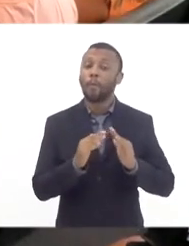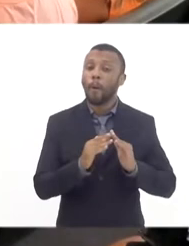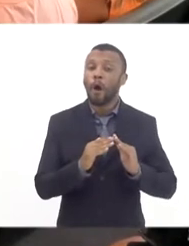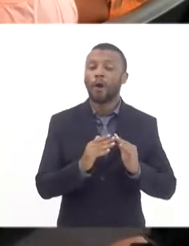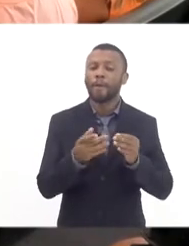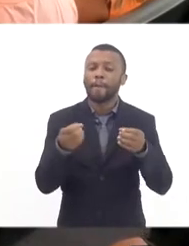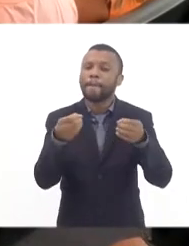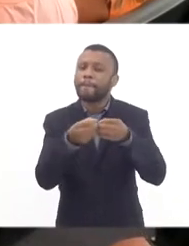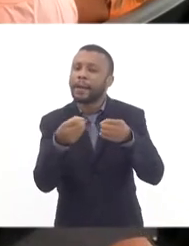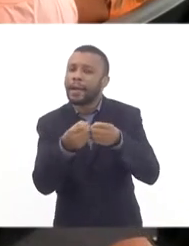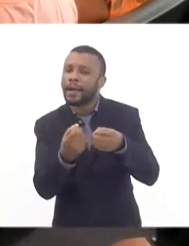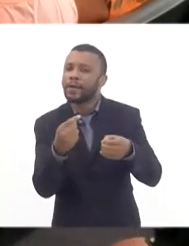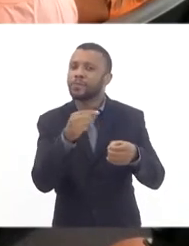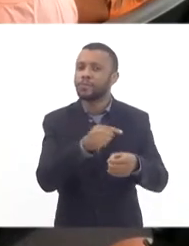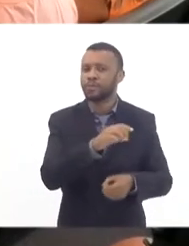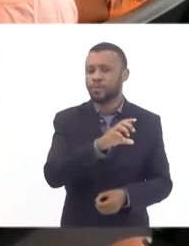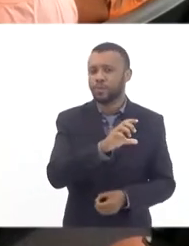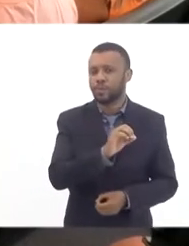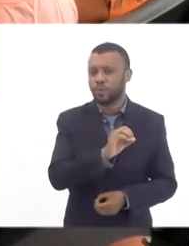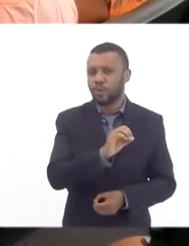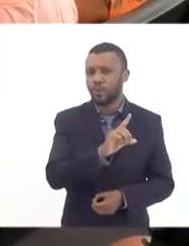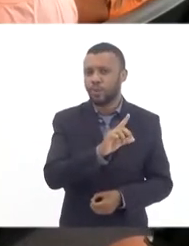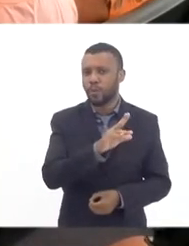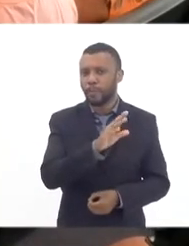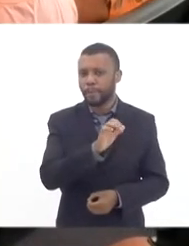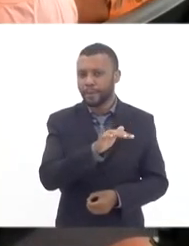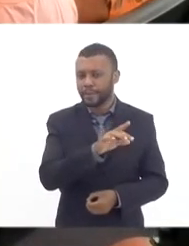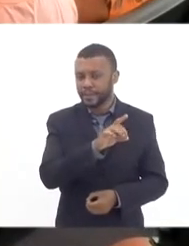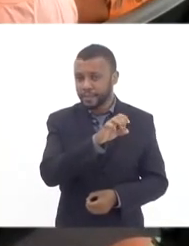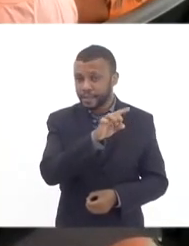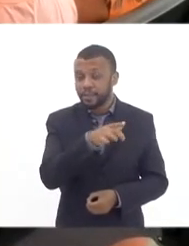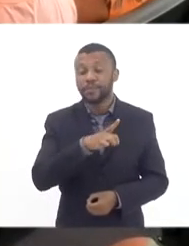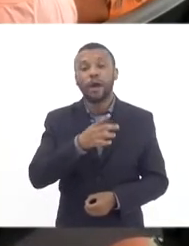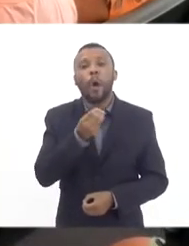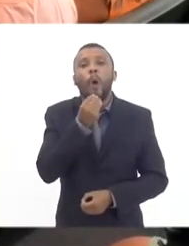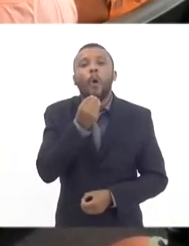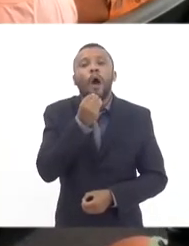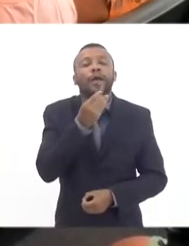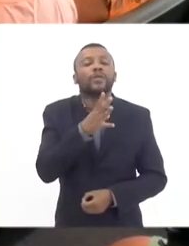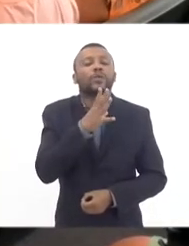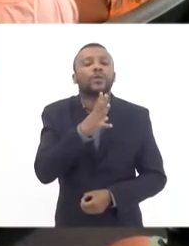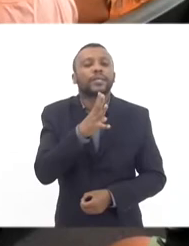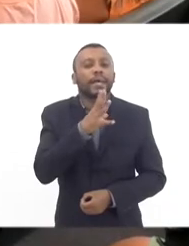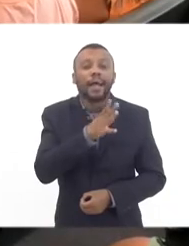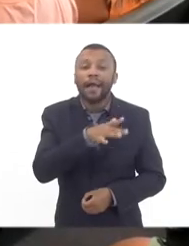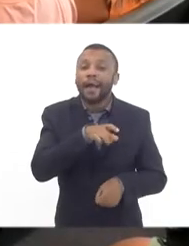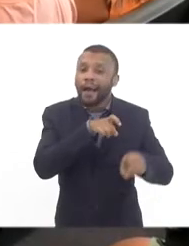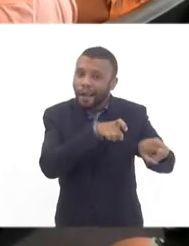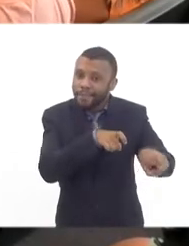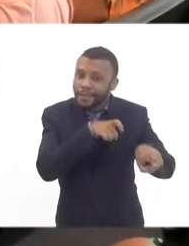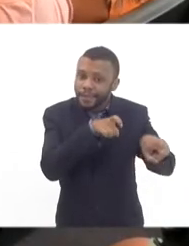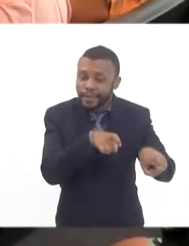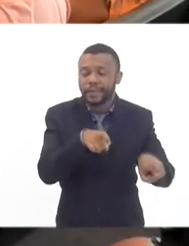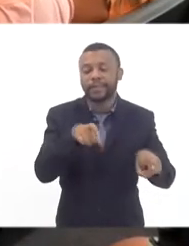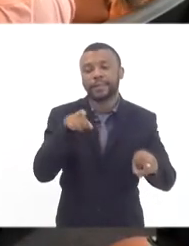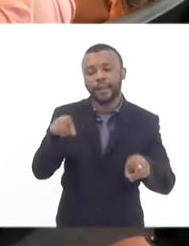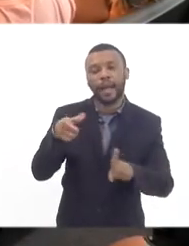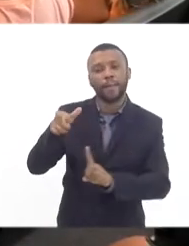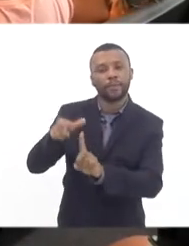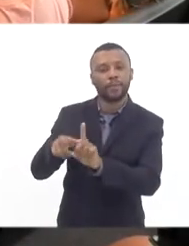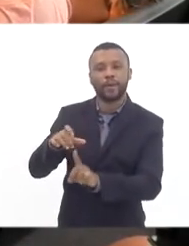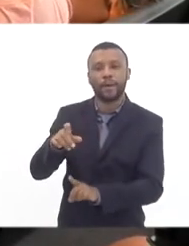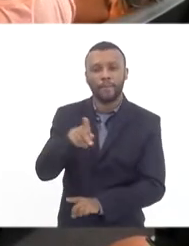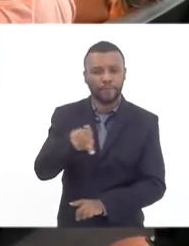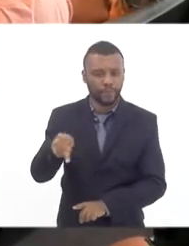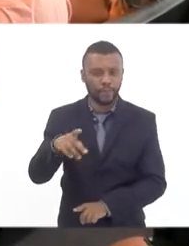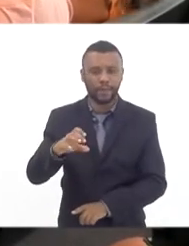próximo, e conheci, tive a oportunidade de conhecer, inclusive, a Fazenda Colubandê pela Cleise Campos. Eu já conhecia, já